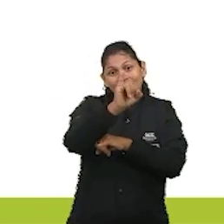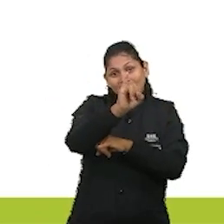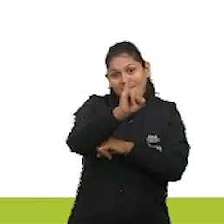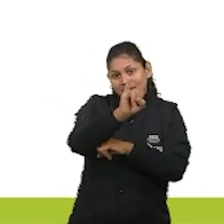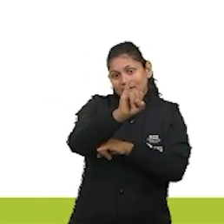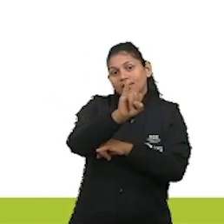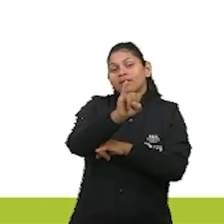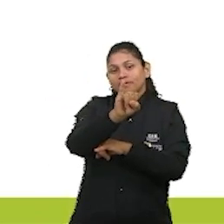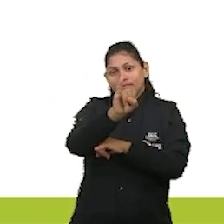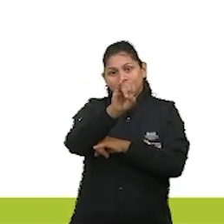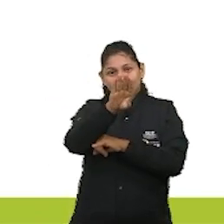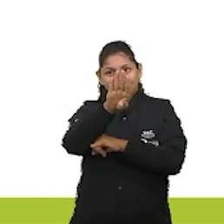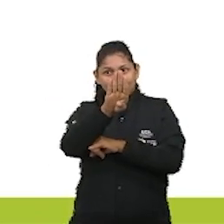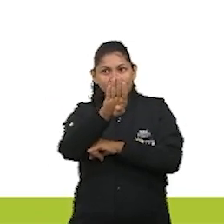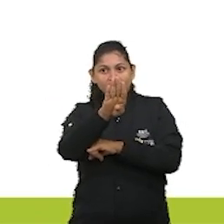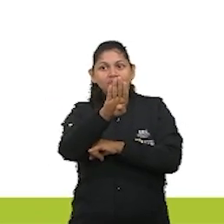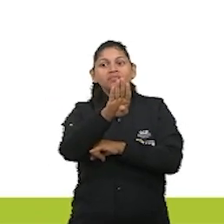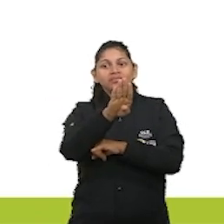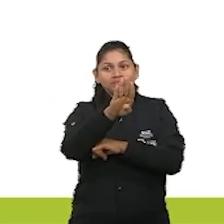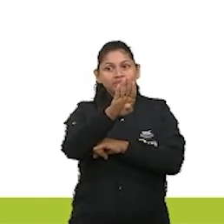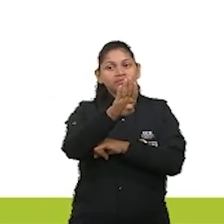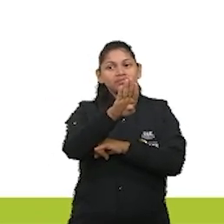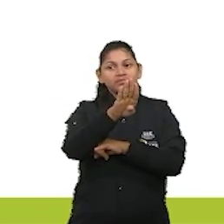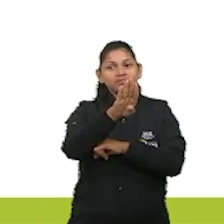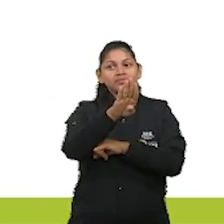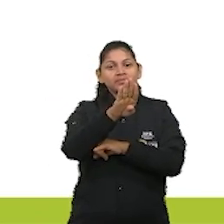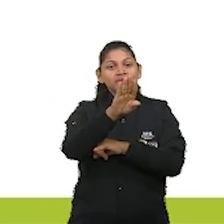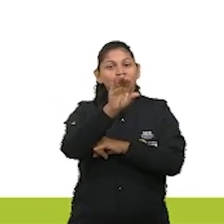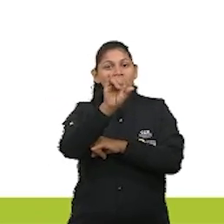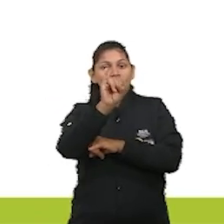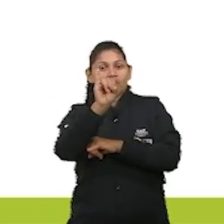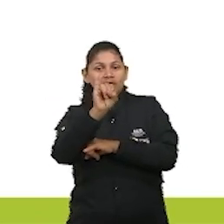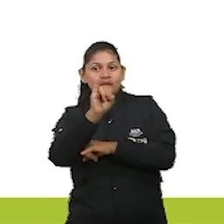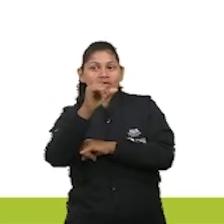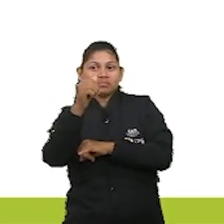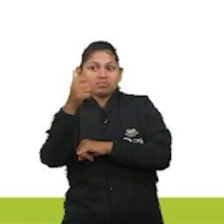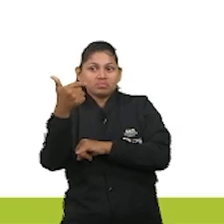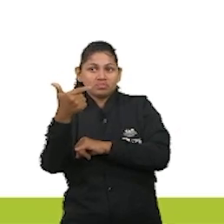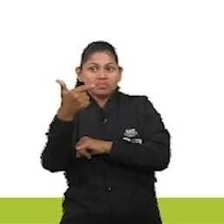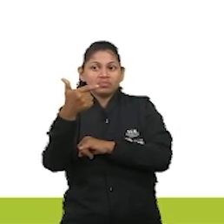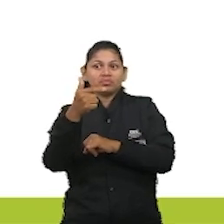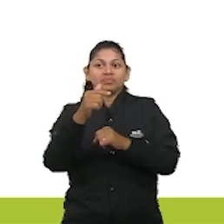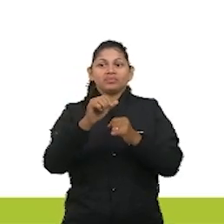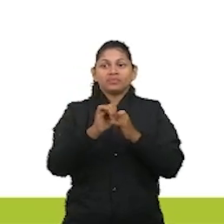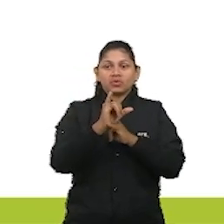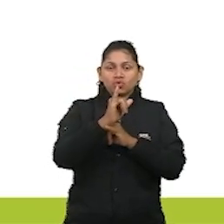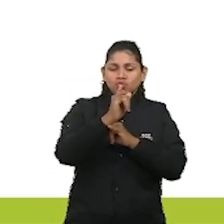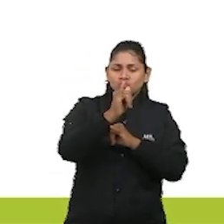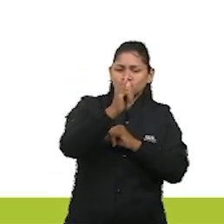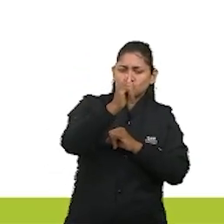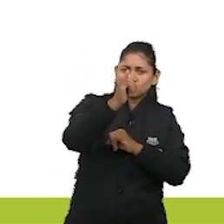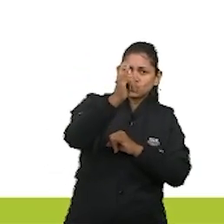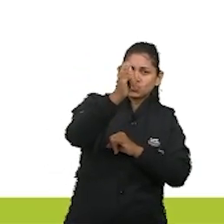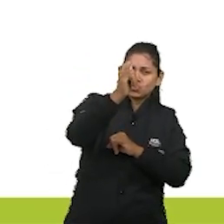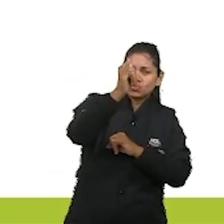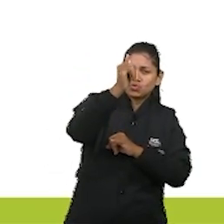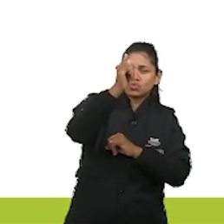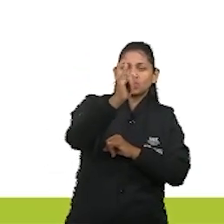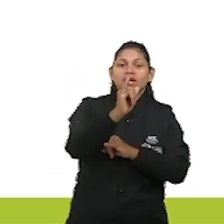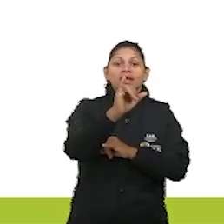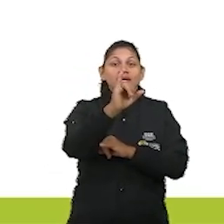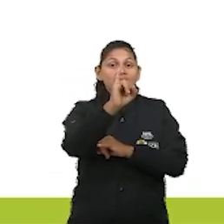lá, que eu vou chamar de I2, e outra parte vai prosseguir, que eu vou chamar de IC. Por que IC? Porque ele